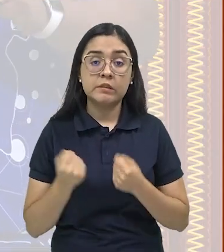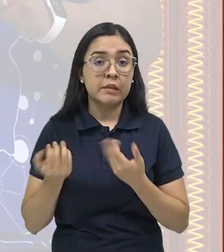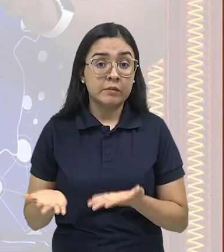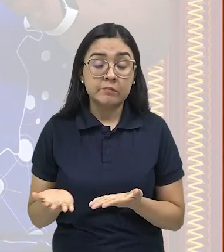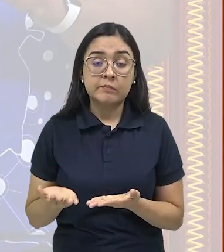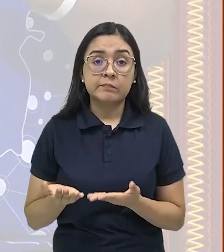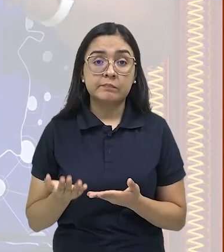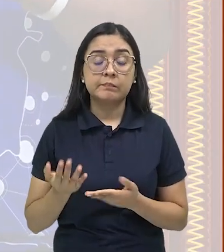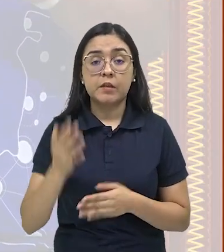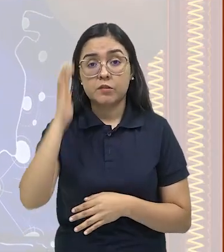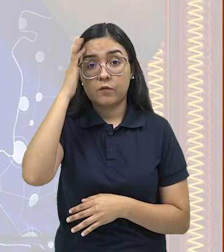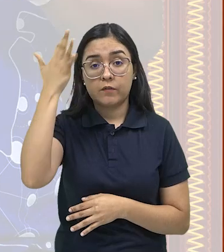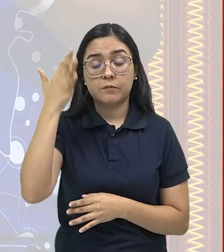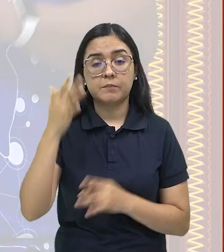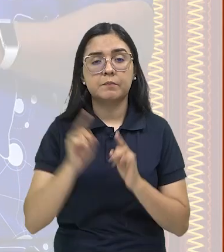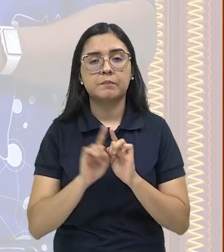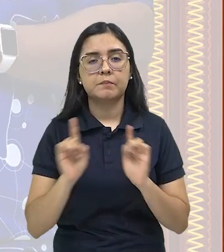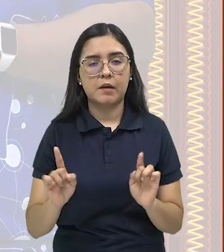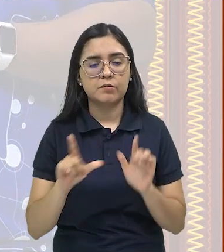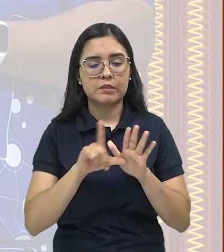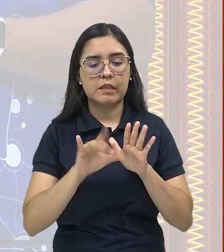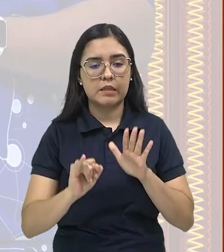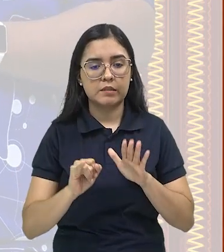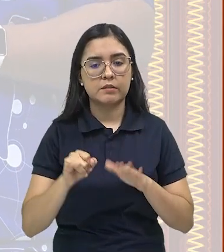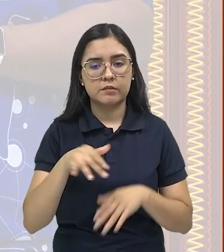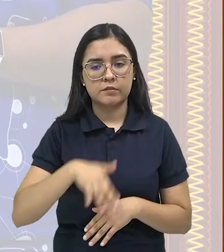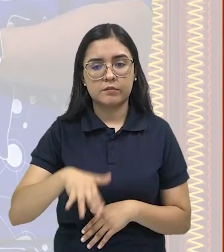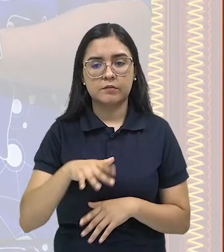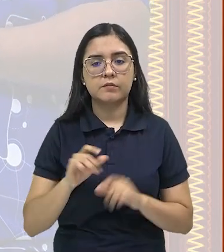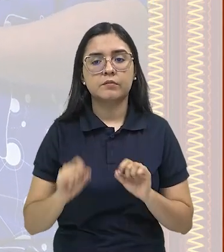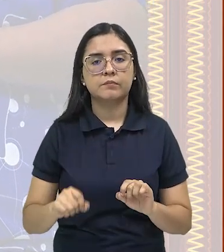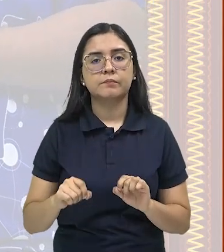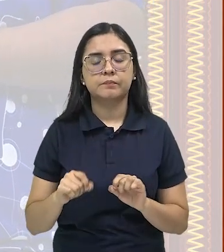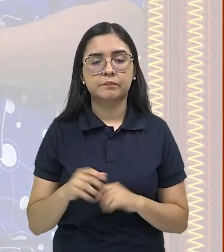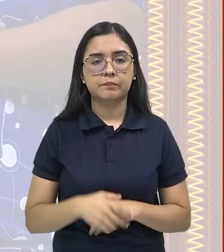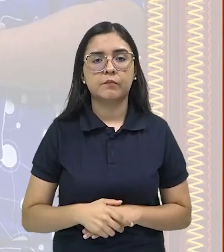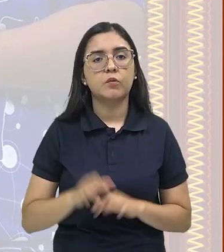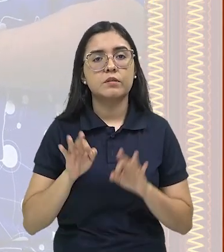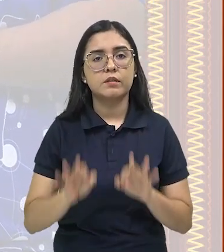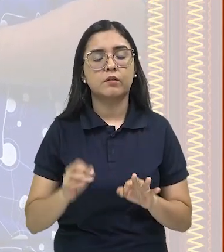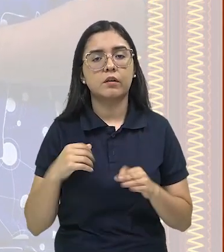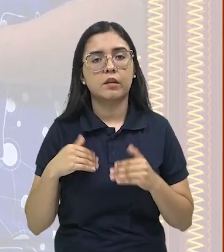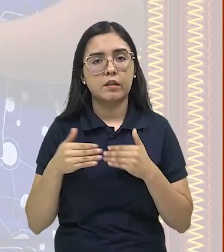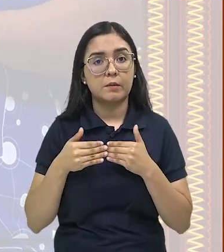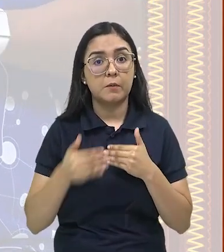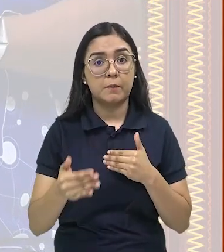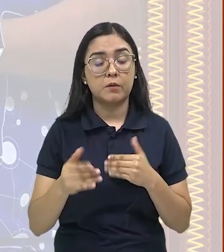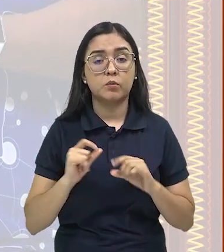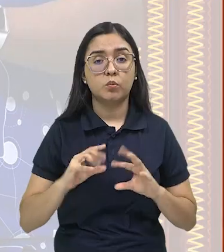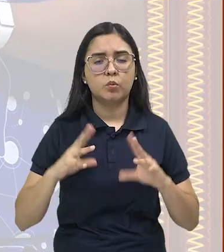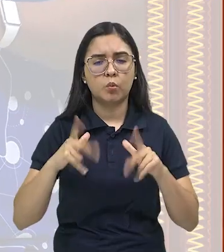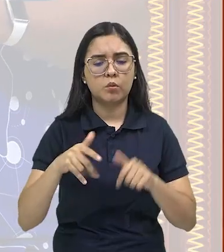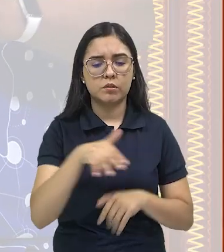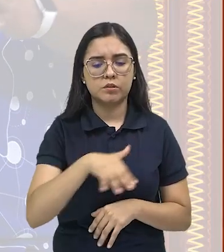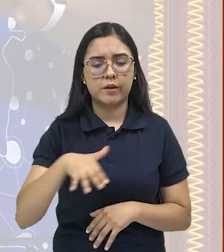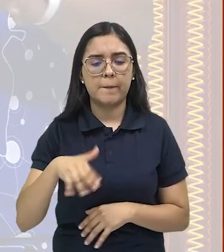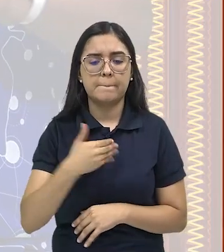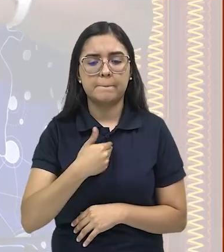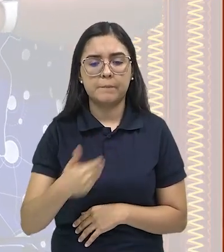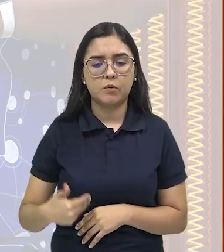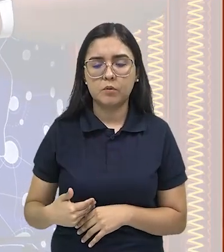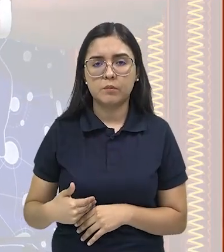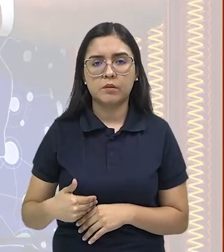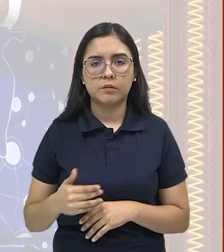Já aqui, com essa questão da Lei de Terras, ficou definido que a partir daquele momento, todas as terras públicas ali